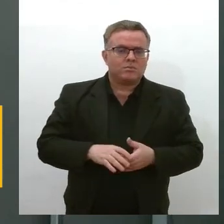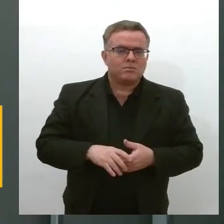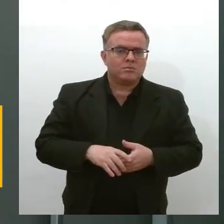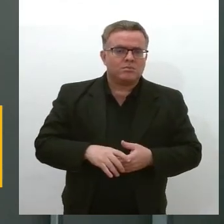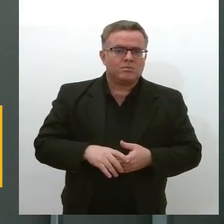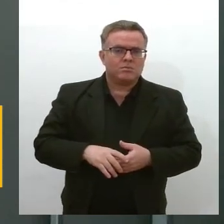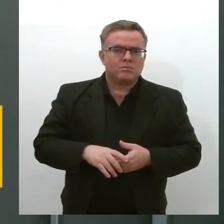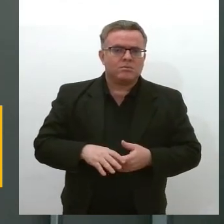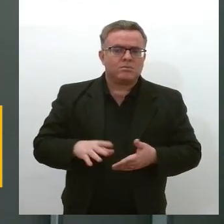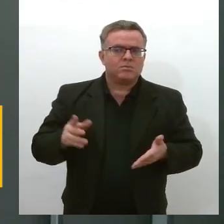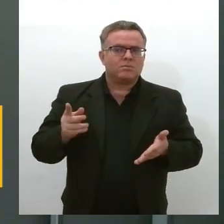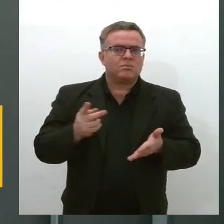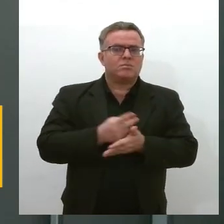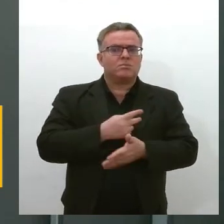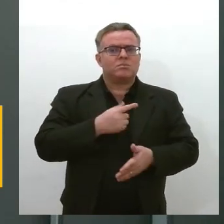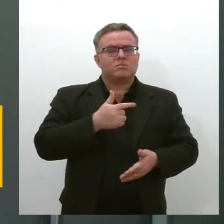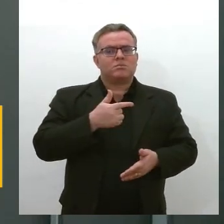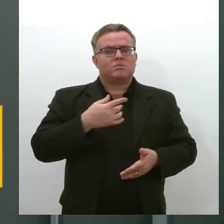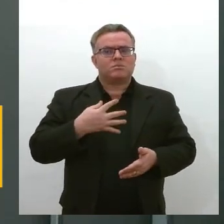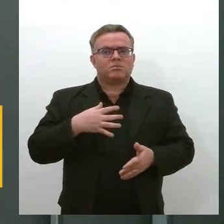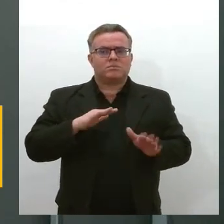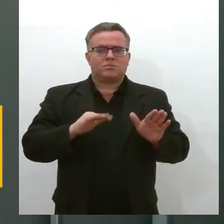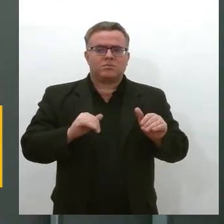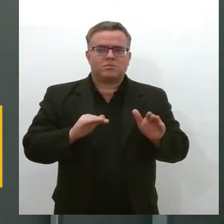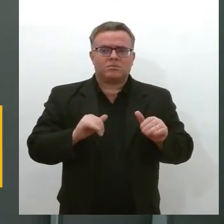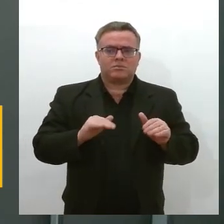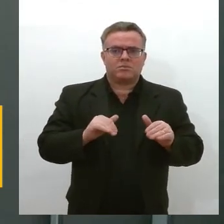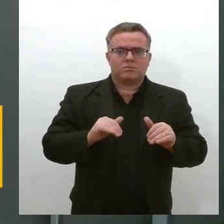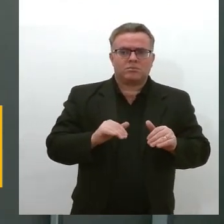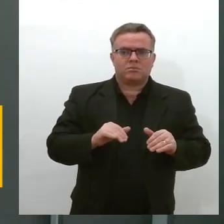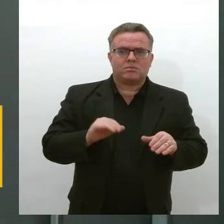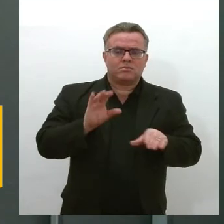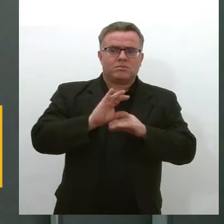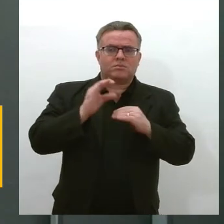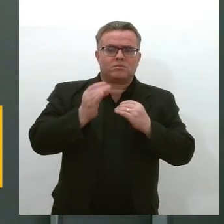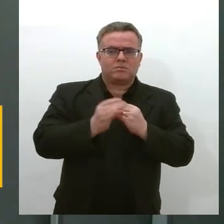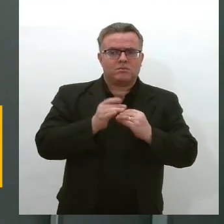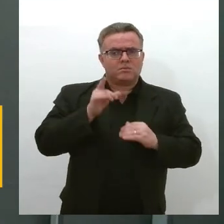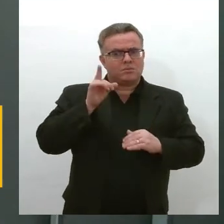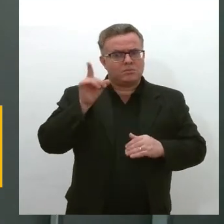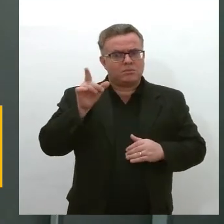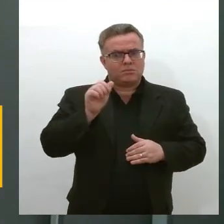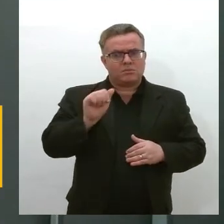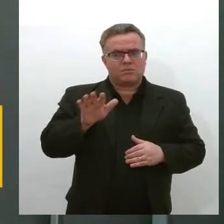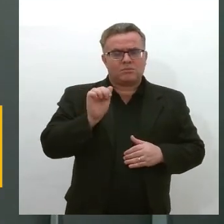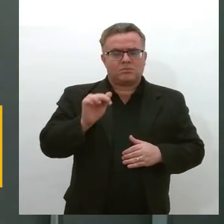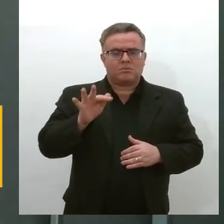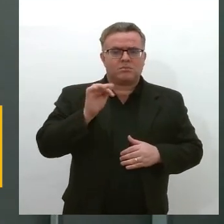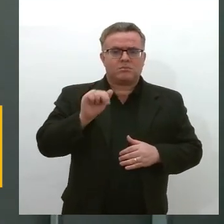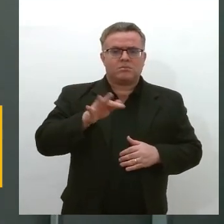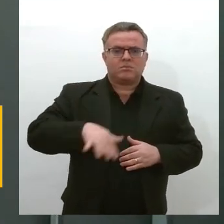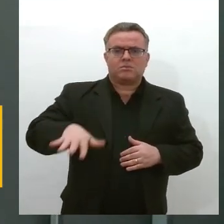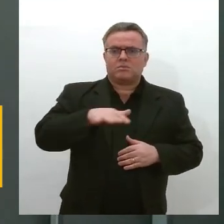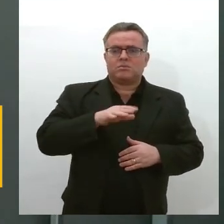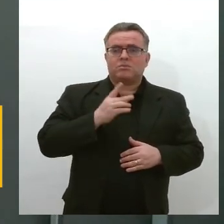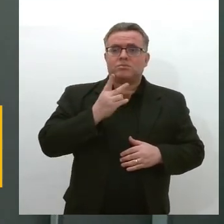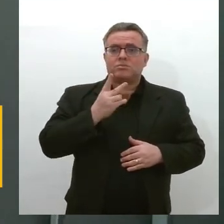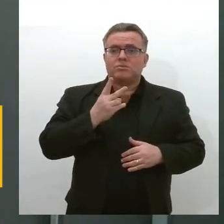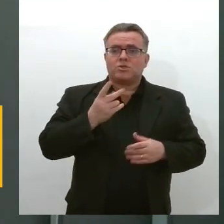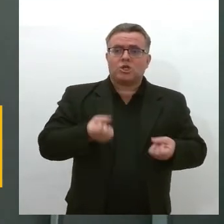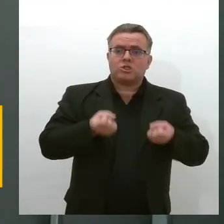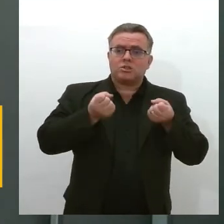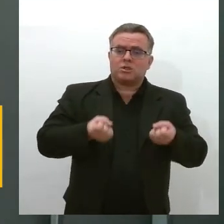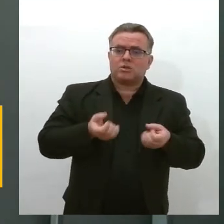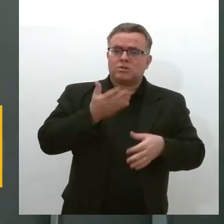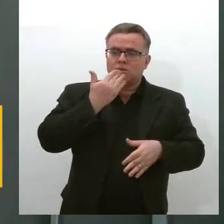dia 24 de setembro, certo? Na Unip Campus Farolândia, certo? E a entrada é somente 2 quilos de alimento não perecível. Quem tiver